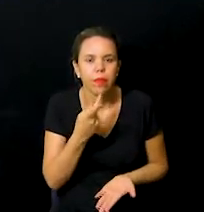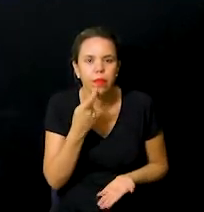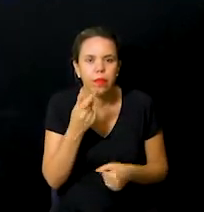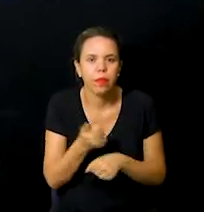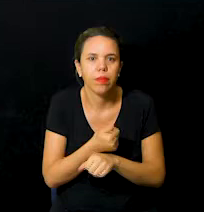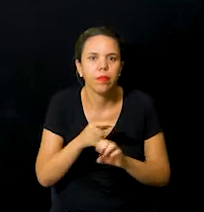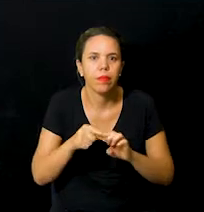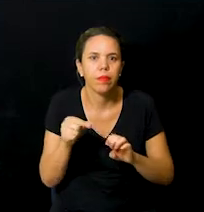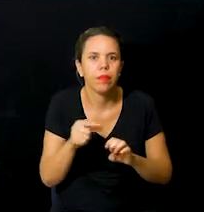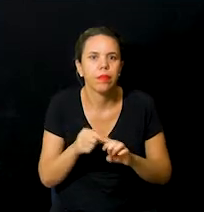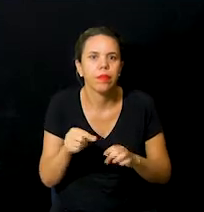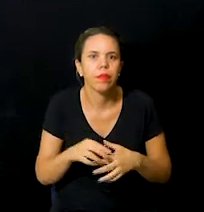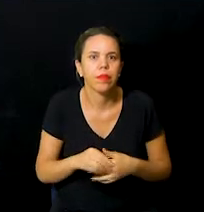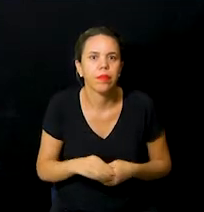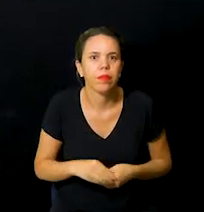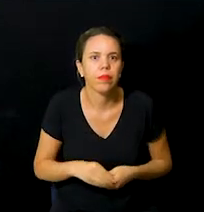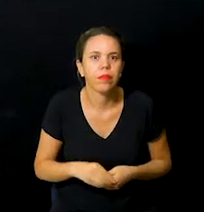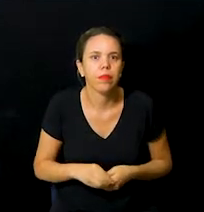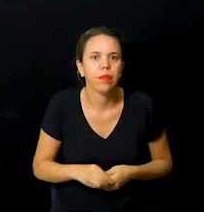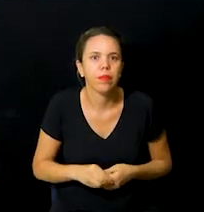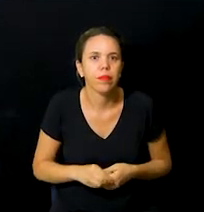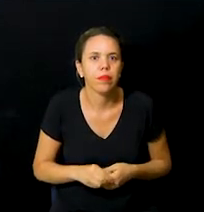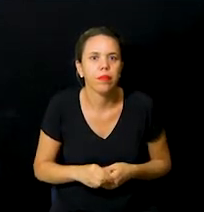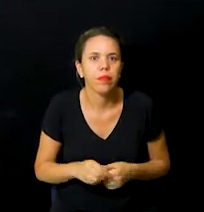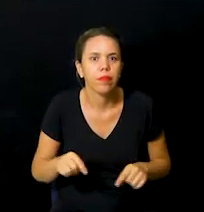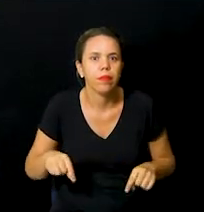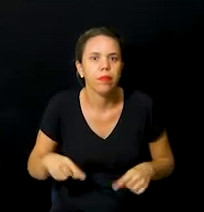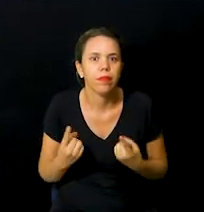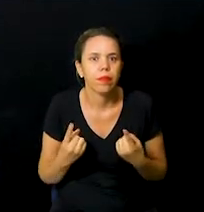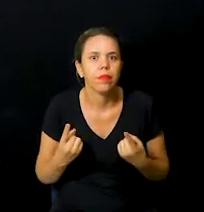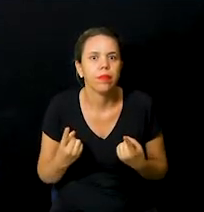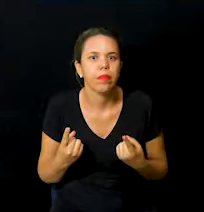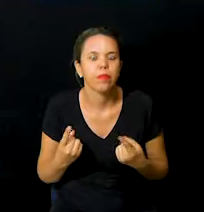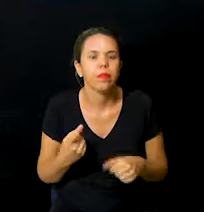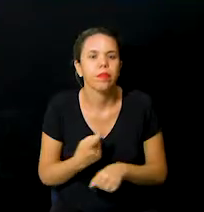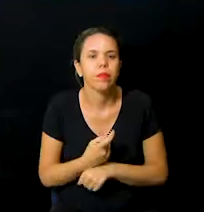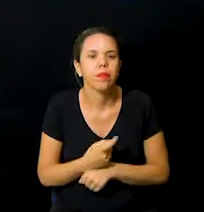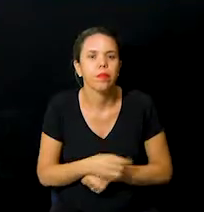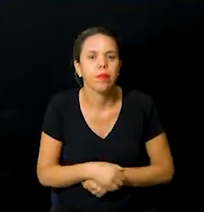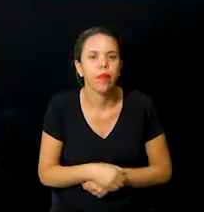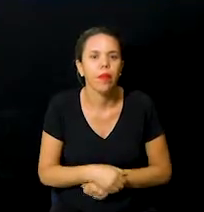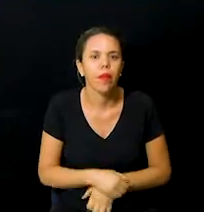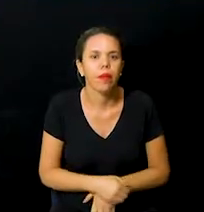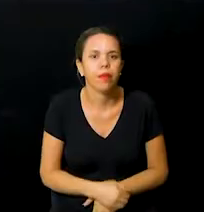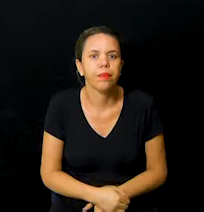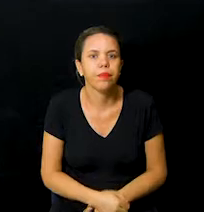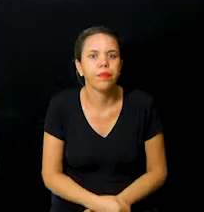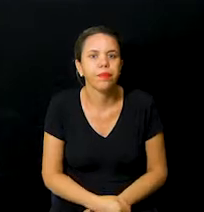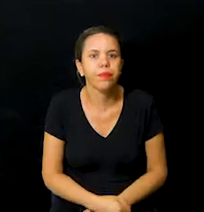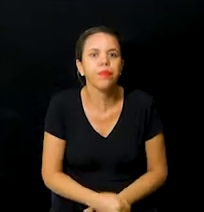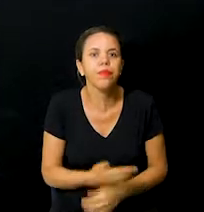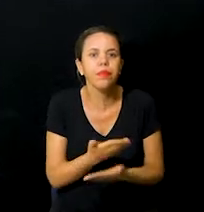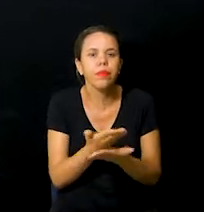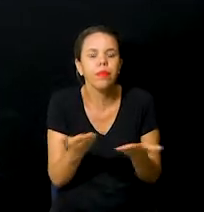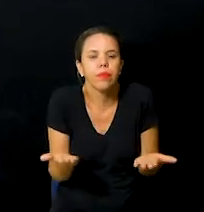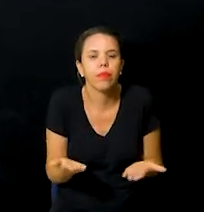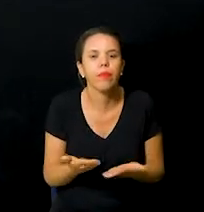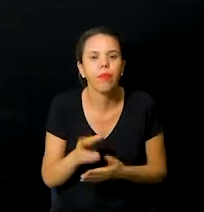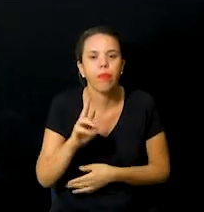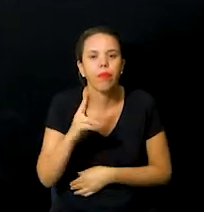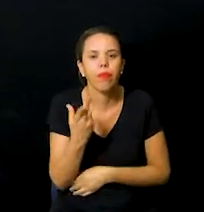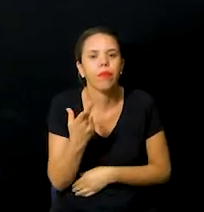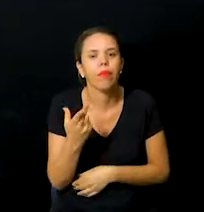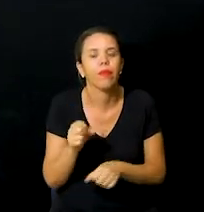que o ramo do empreendedorismo, ele é ainda um grande desafio a ser descoberto, né? E você que veio